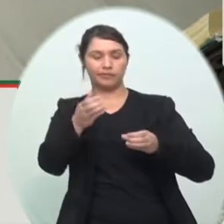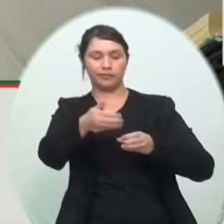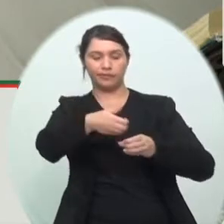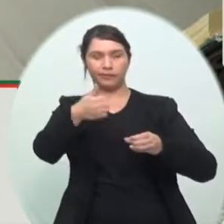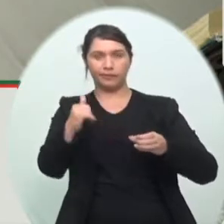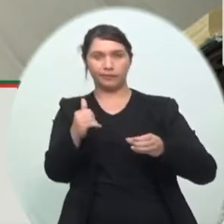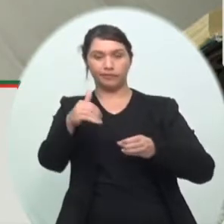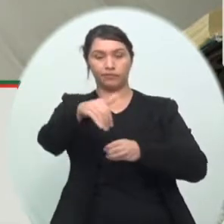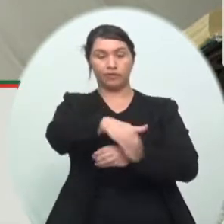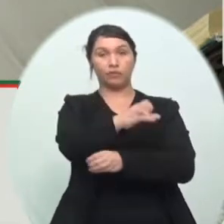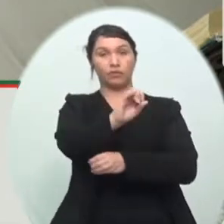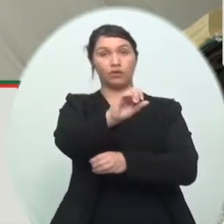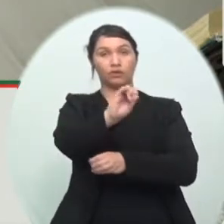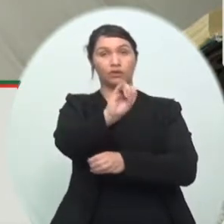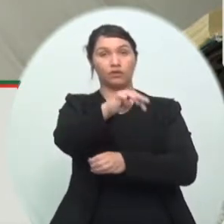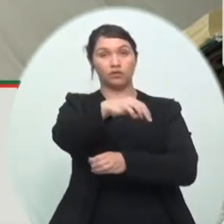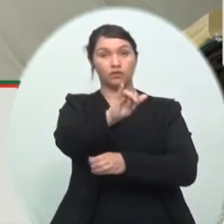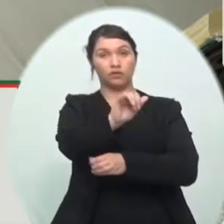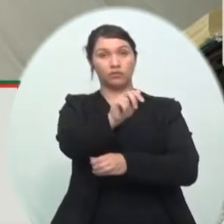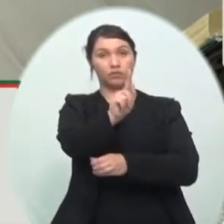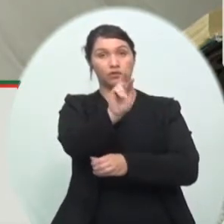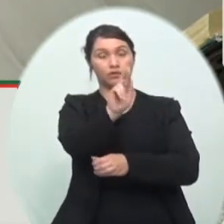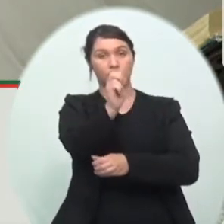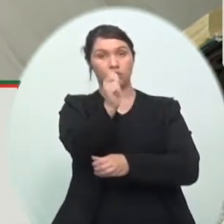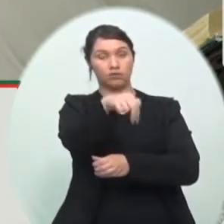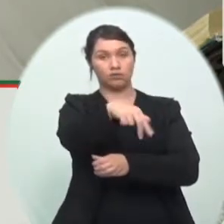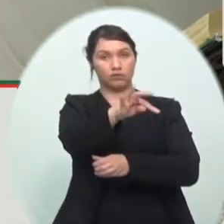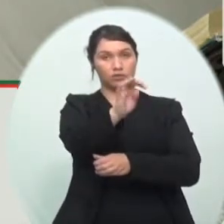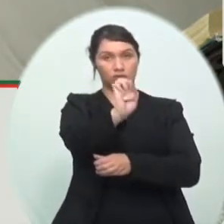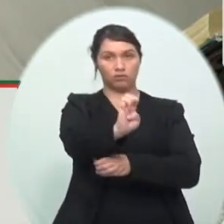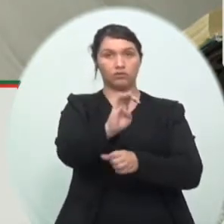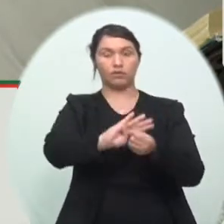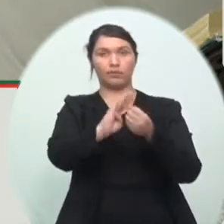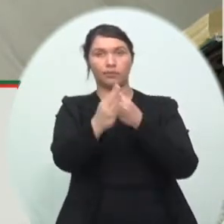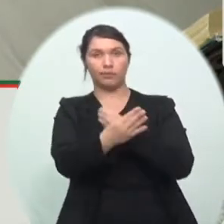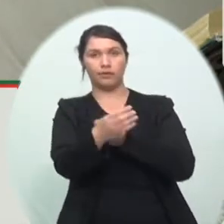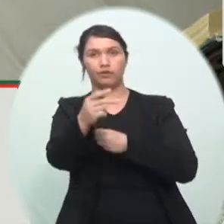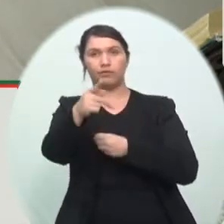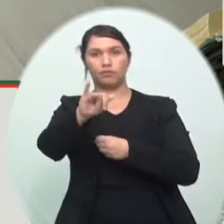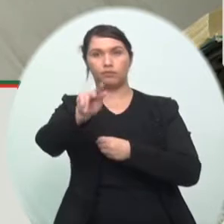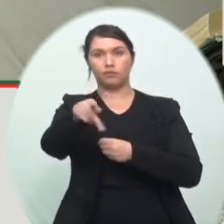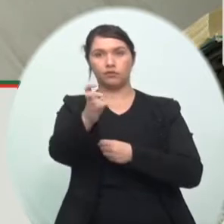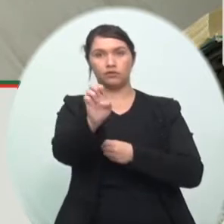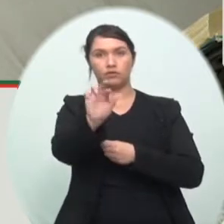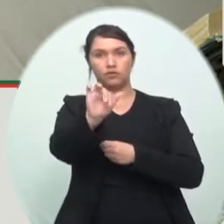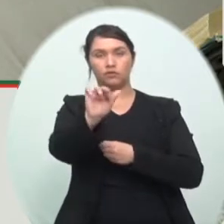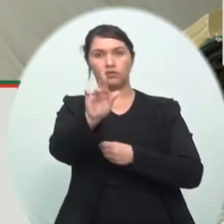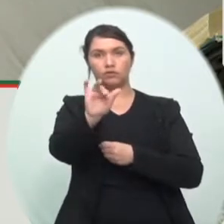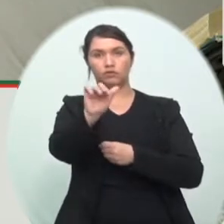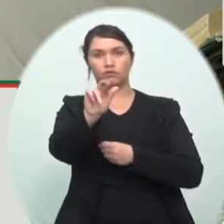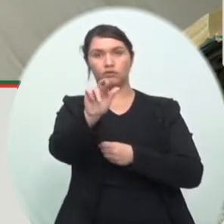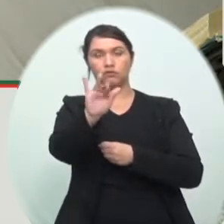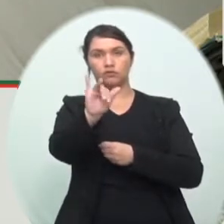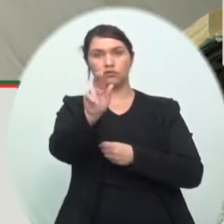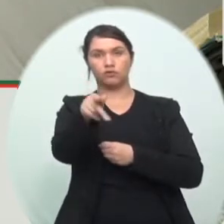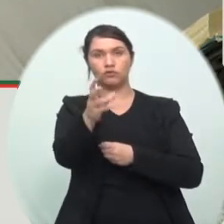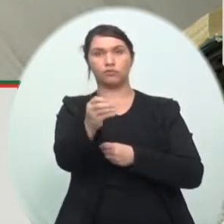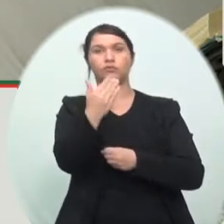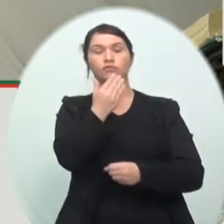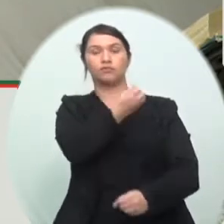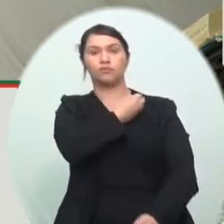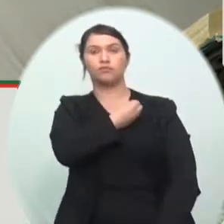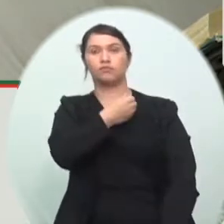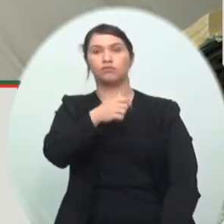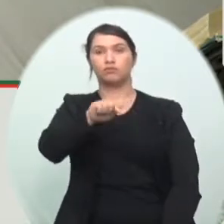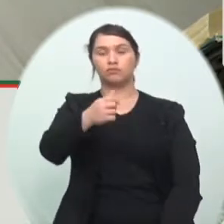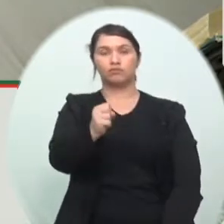da rua Imigrante Venson com a rua Imigrante Meler, bairro Pinheirinho. Indicação número 780/18, autoria